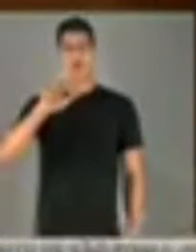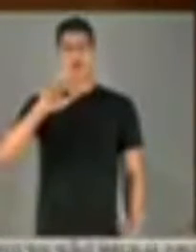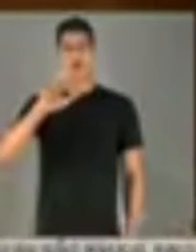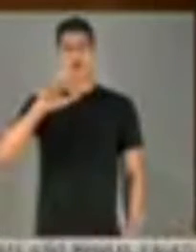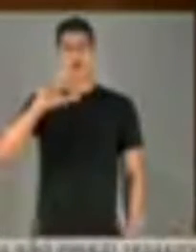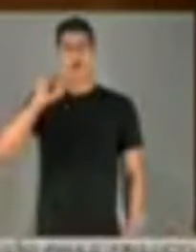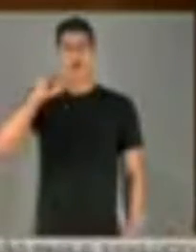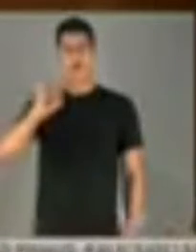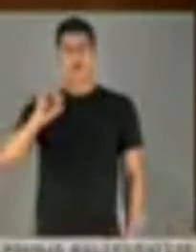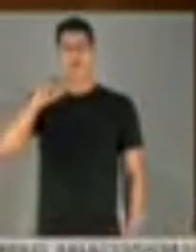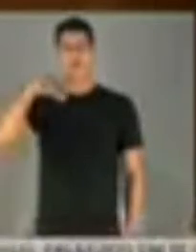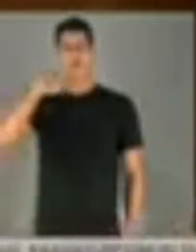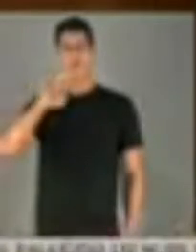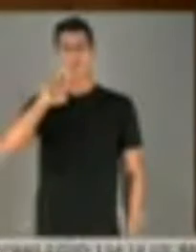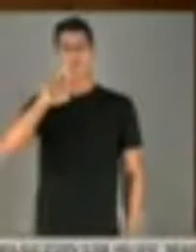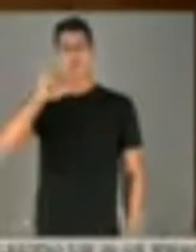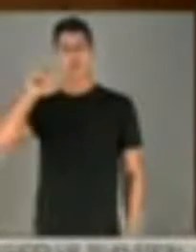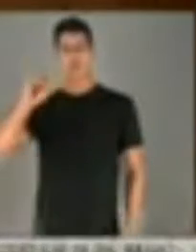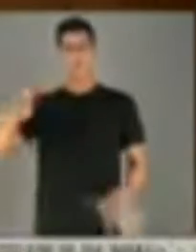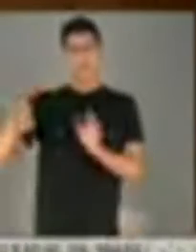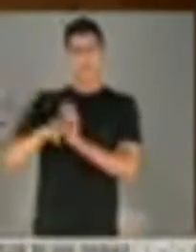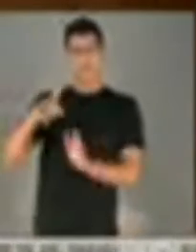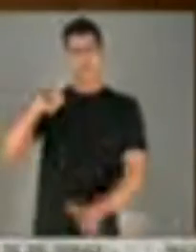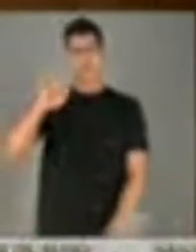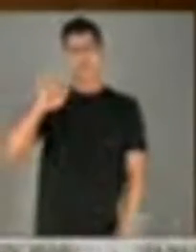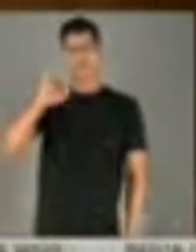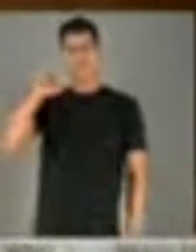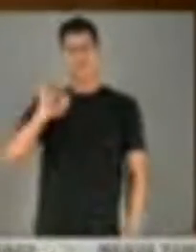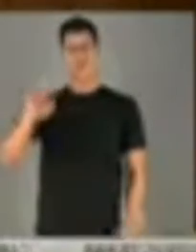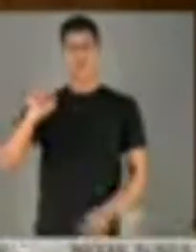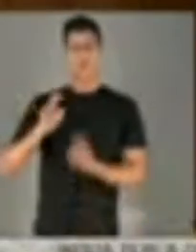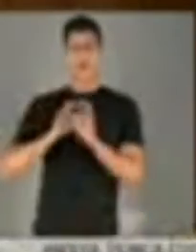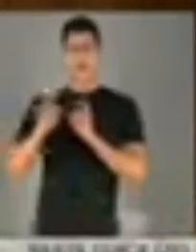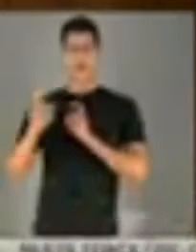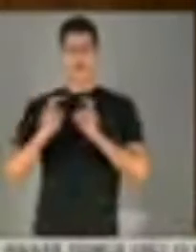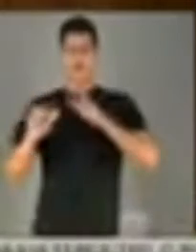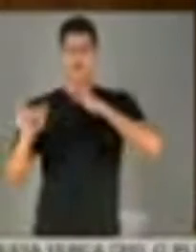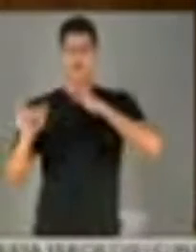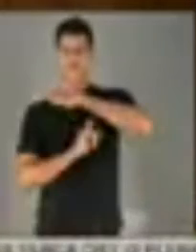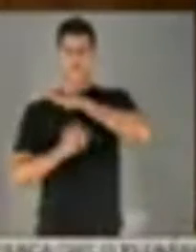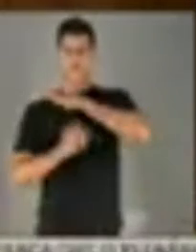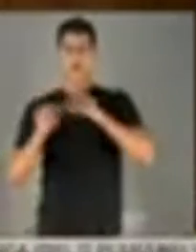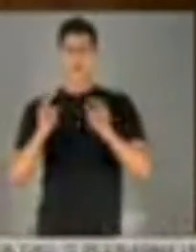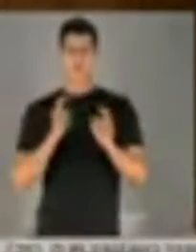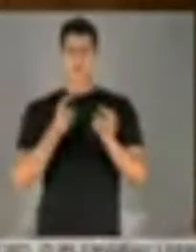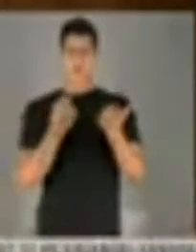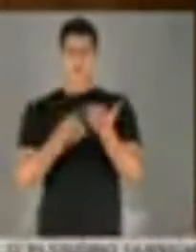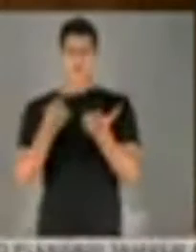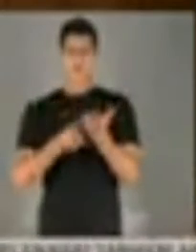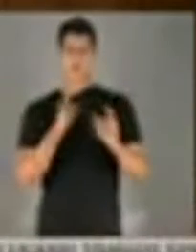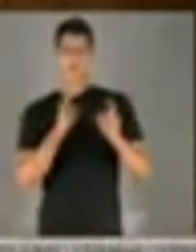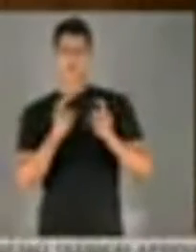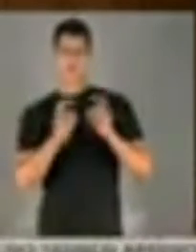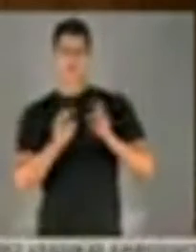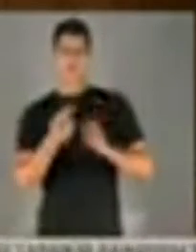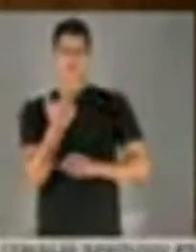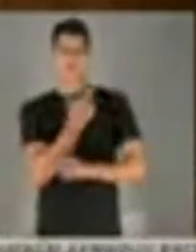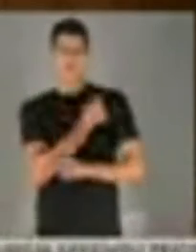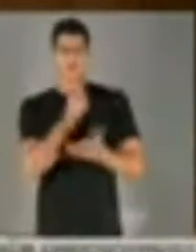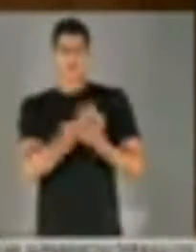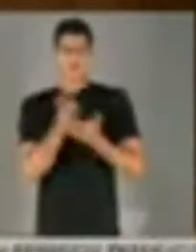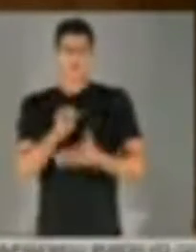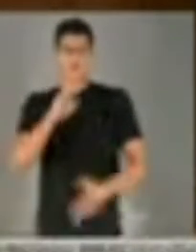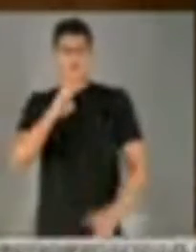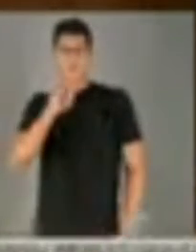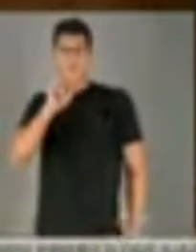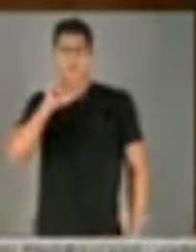Carlos Murilo da CEO da Pfizer, que numa reunião informal, onde ocorreu uma negociação de vacinas, a gente está falando de um contrato